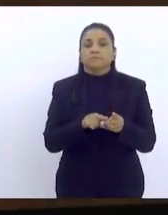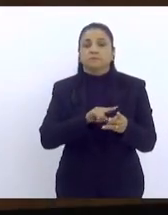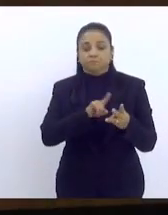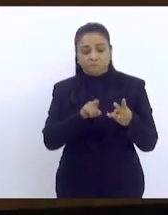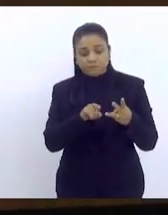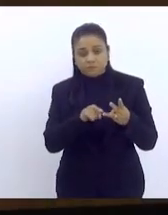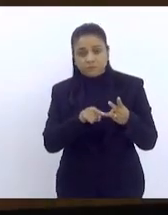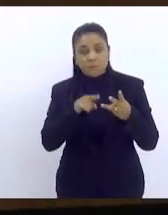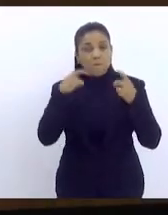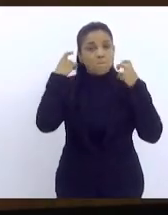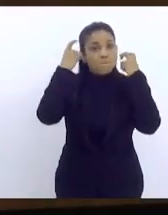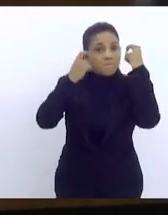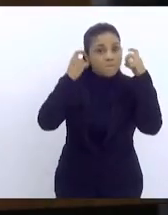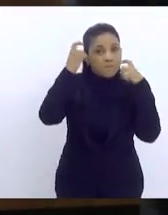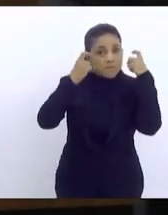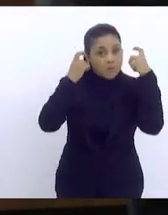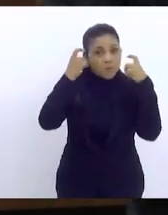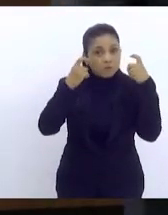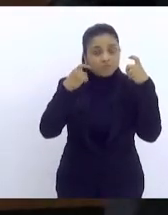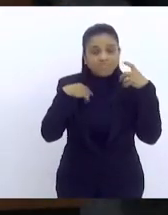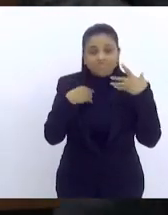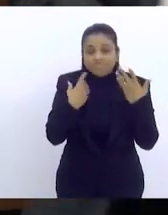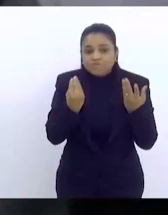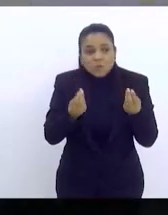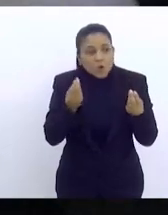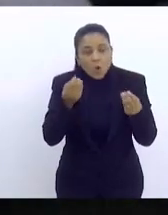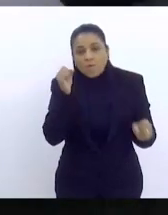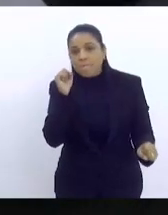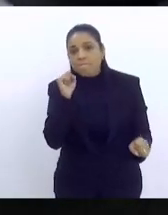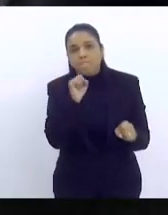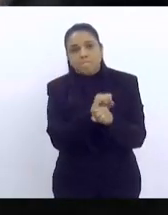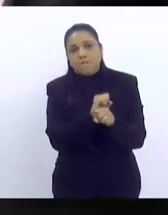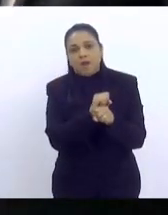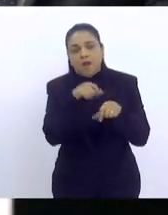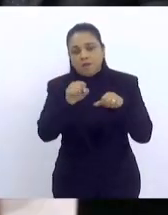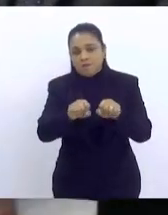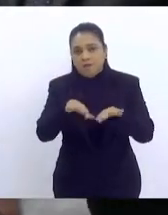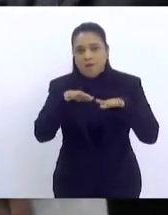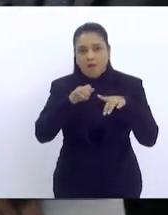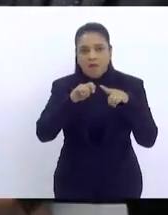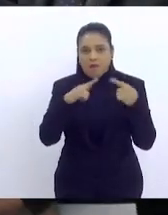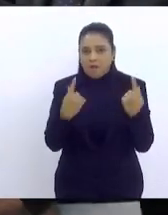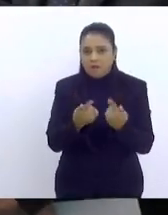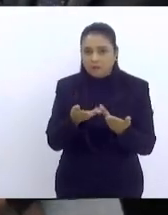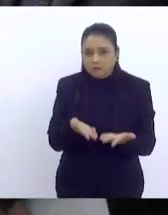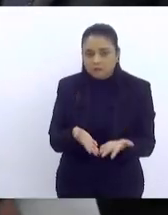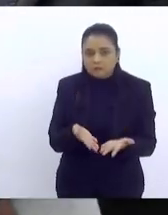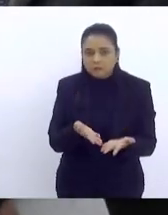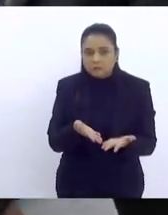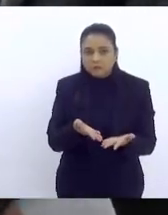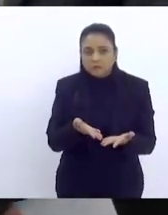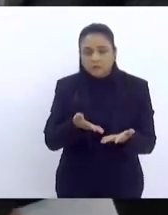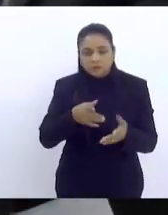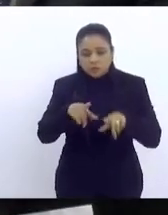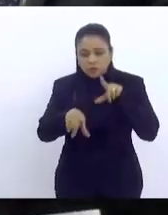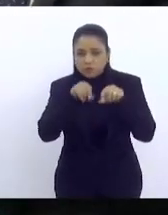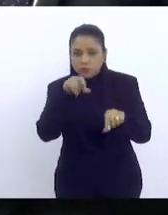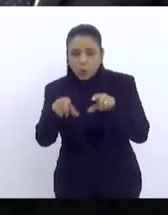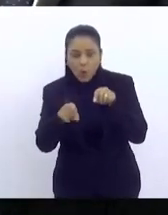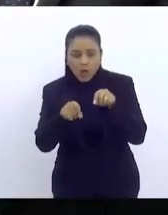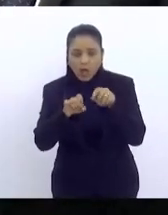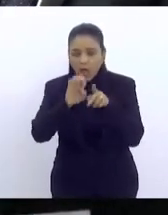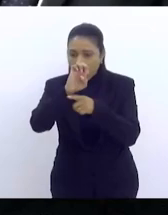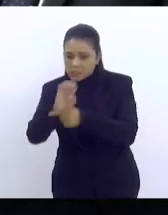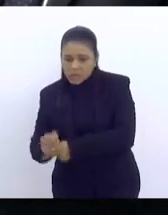e a minha preocupação por exemplo eu não sei onde vai parar esta casa com essa seletividade de quem é da esquerda